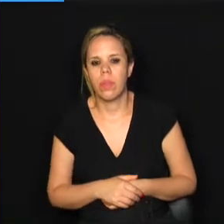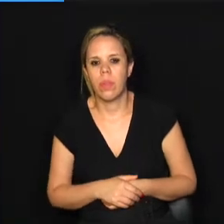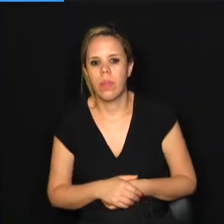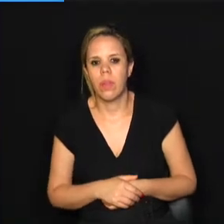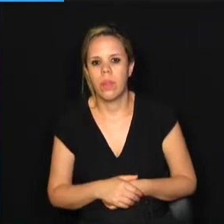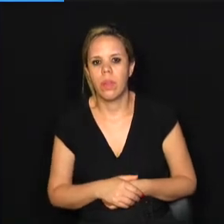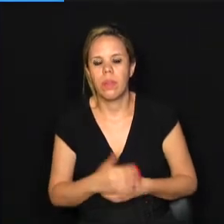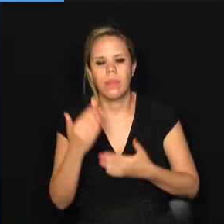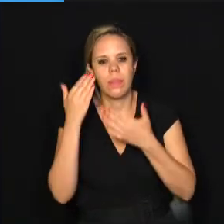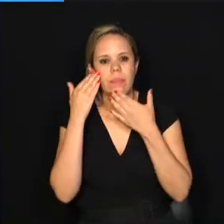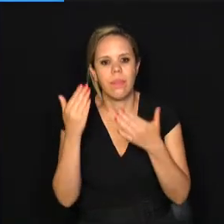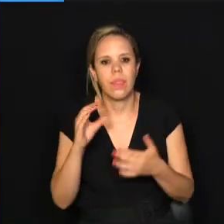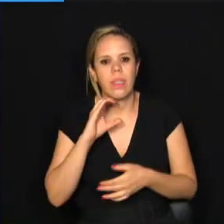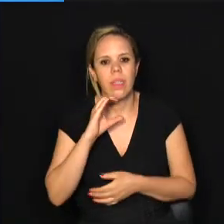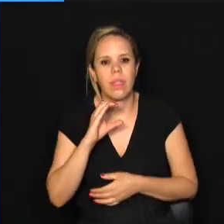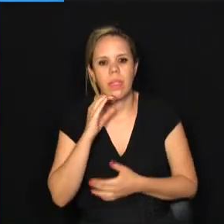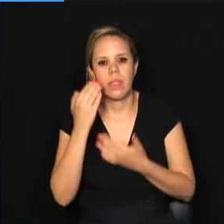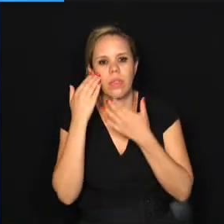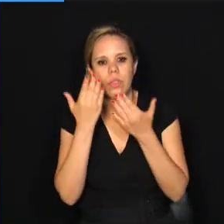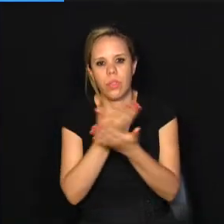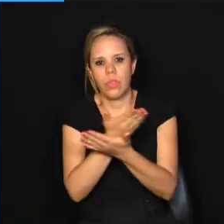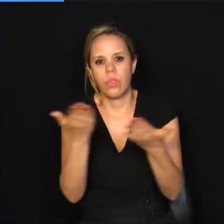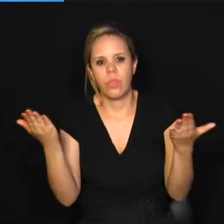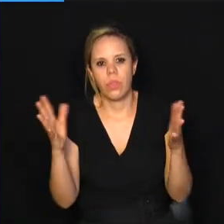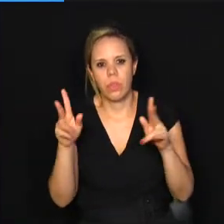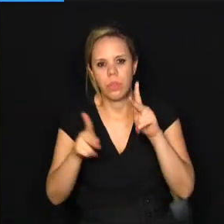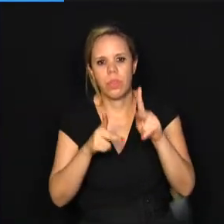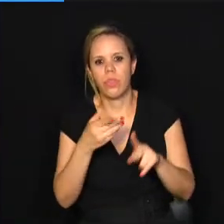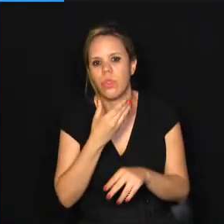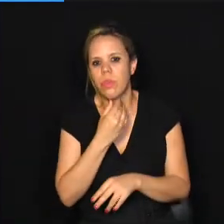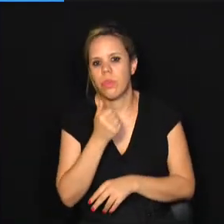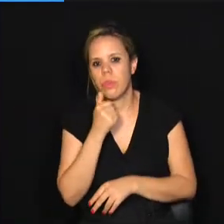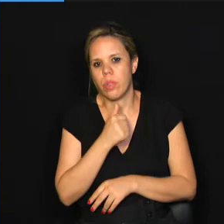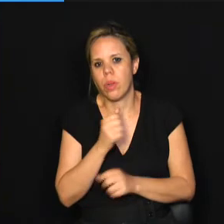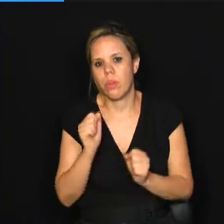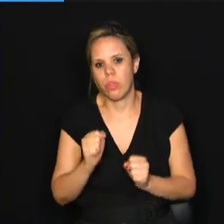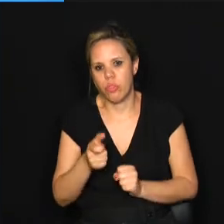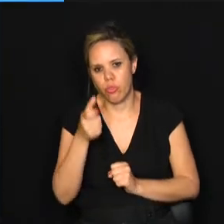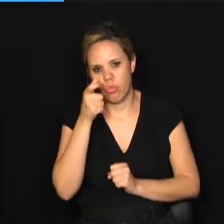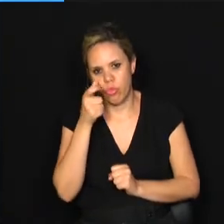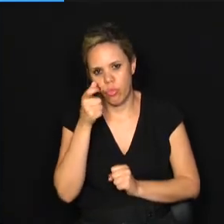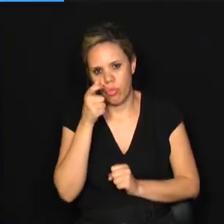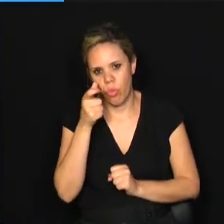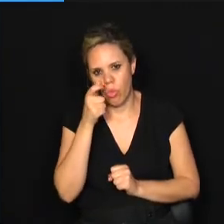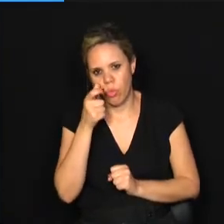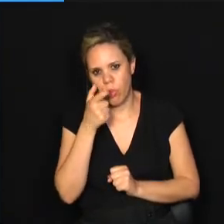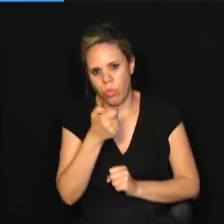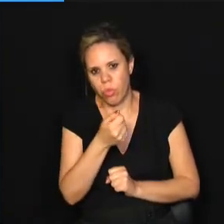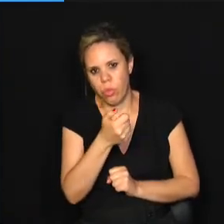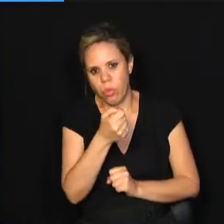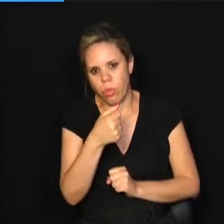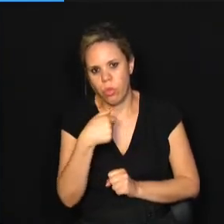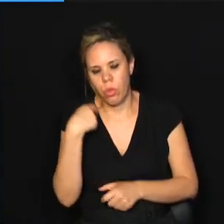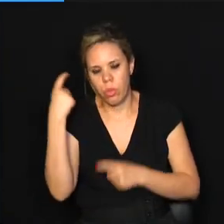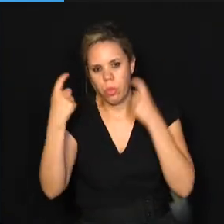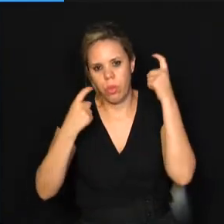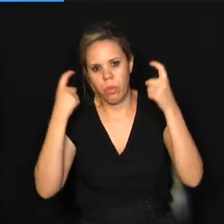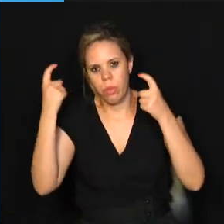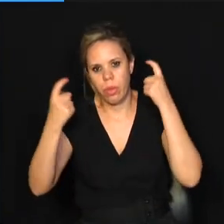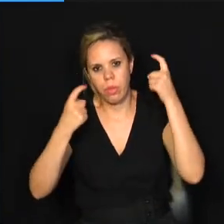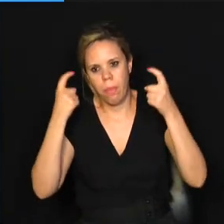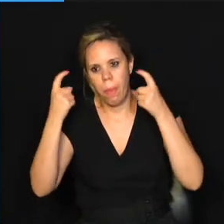Muito obrigada, Carlão. Muito obrigada a todos e a todas que puderam assistir um pouco da nossa preocupação,